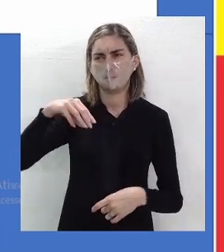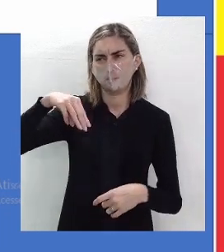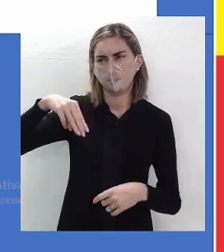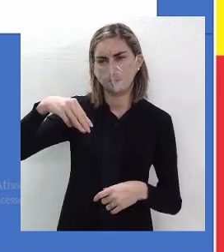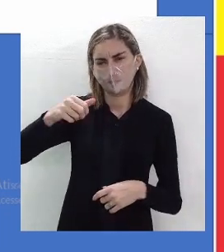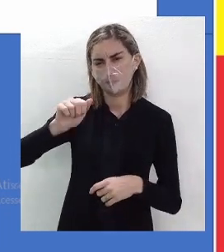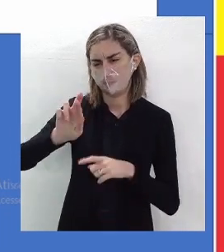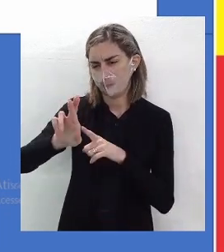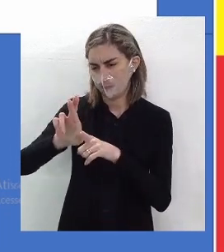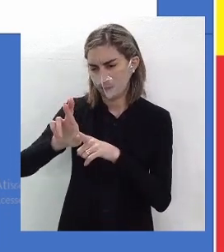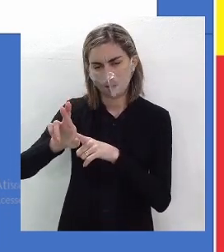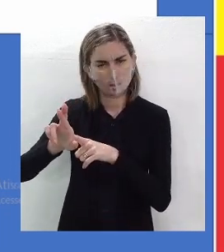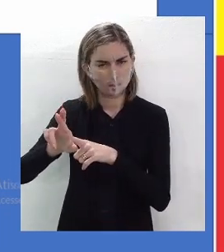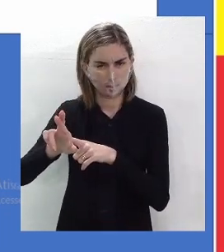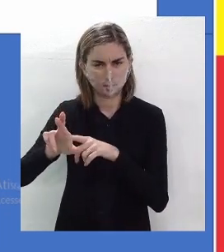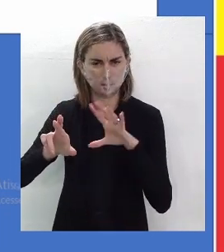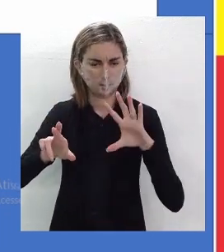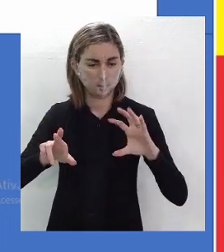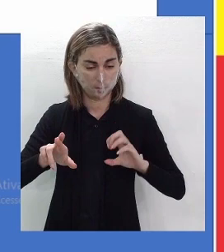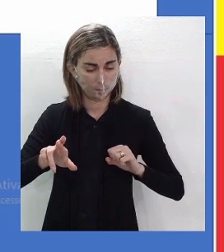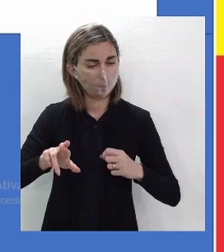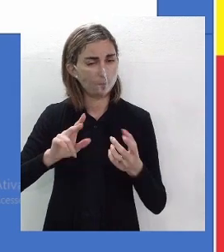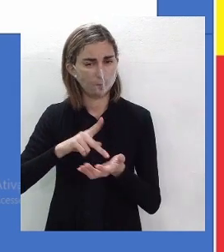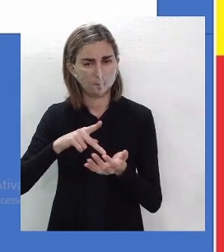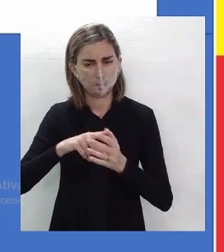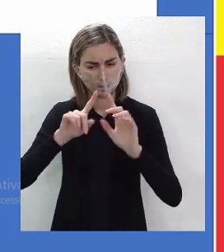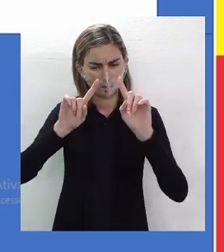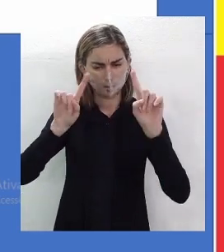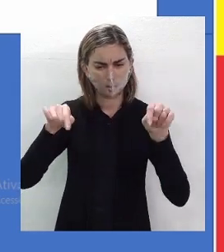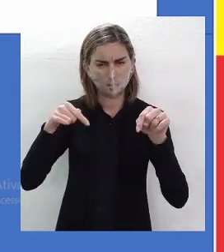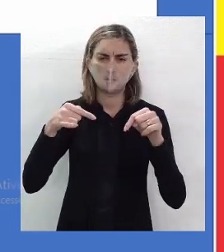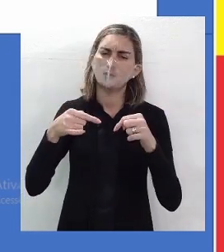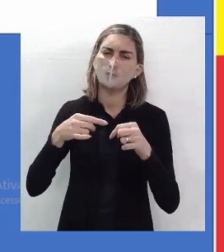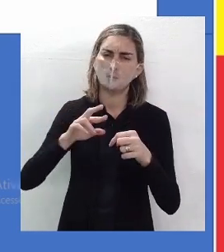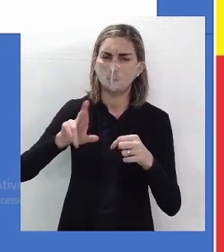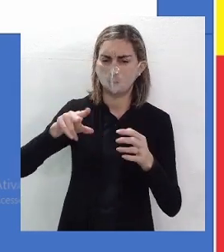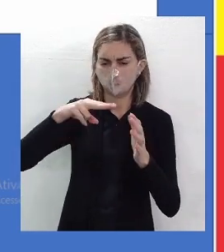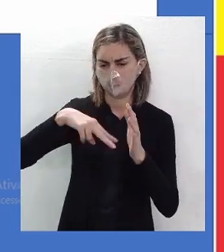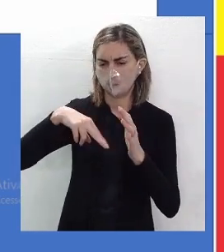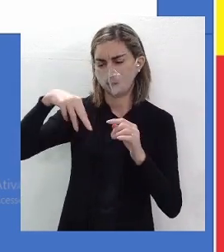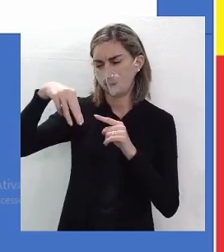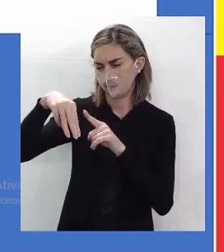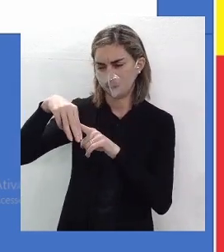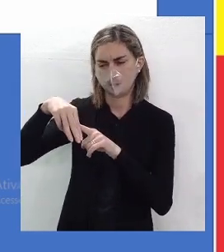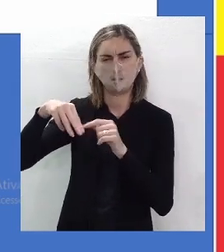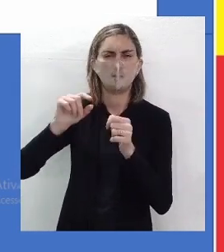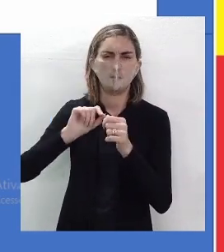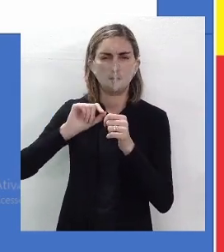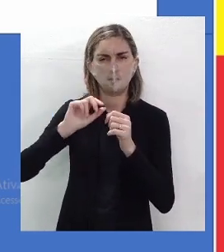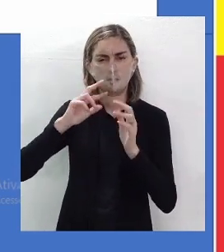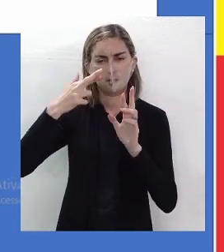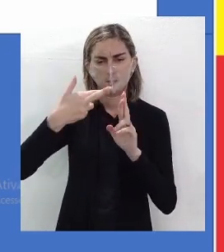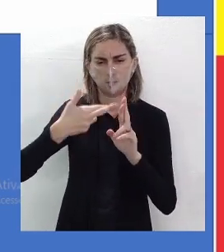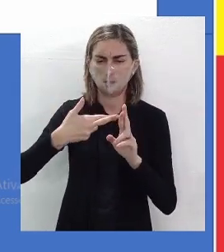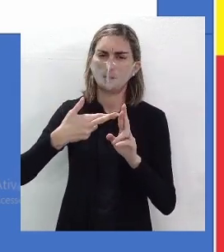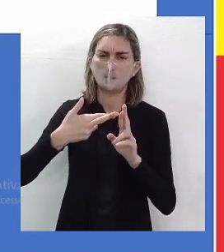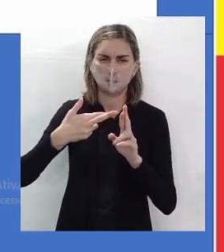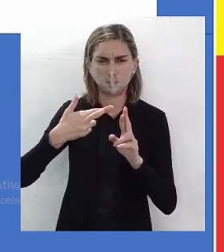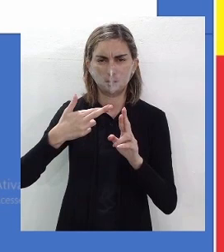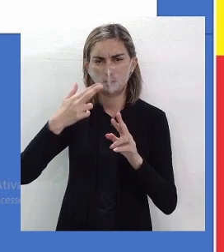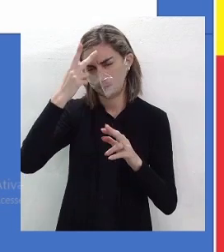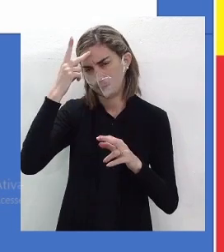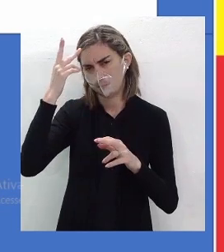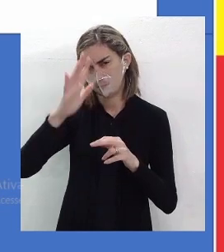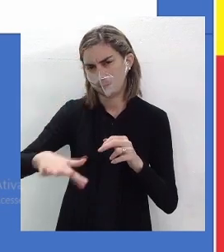no mar, na verdade, entre parênteses, se a gente não lê a letra M, a gente faz referência àquele ditado